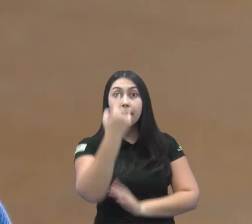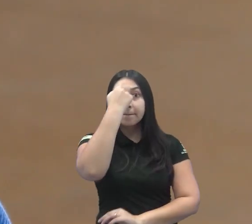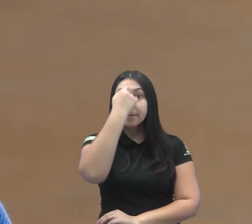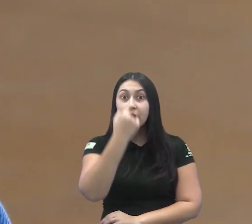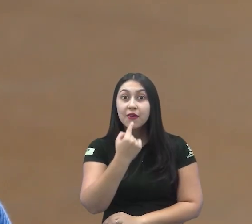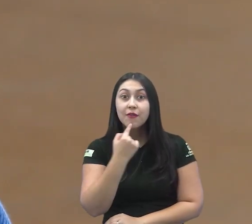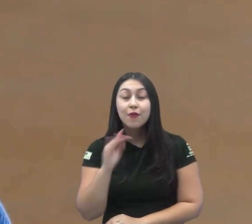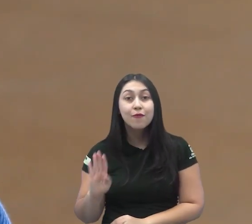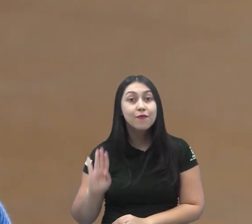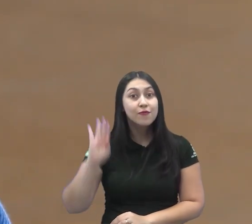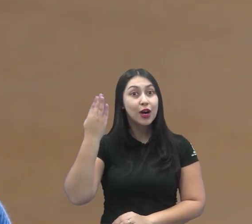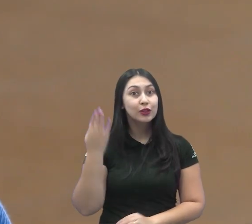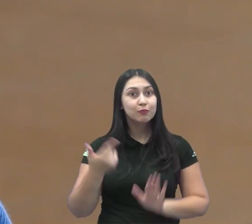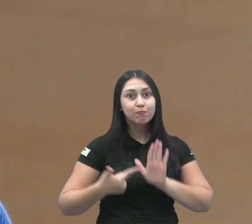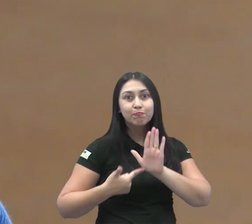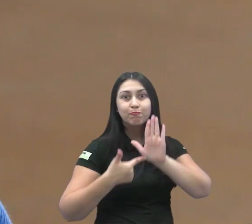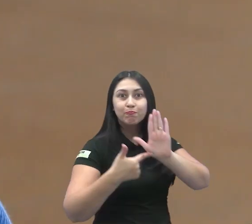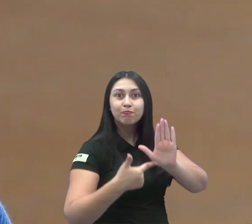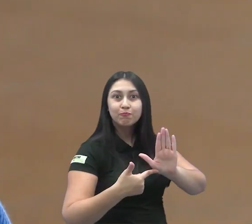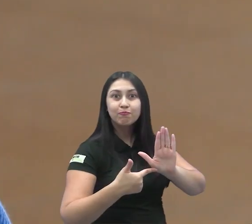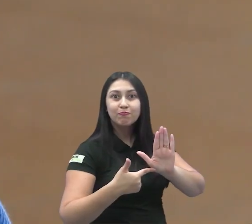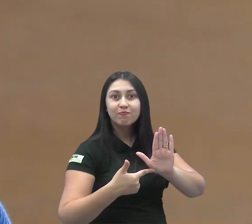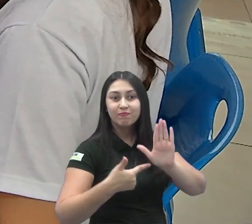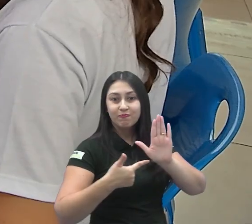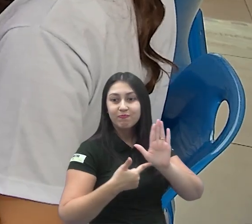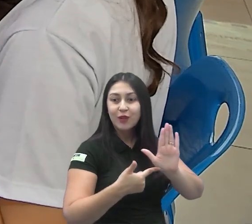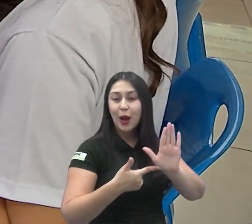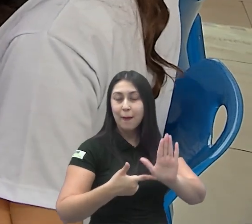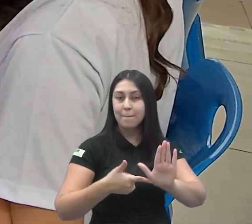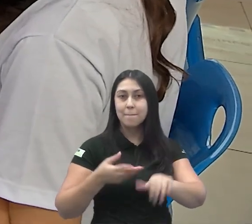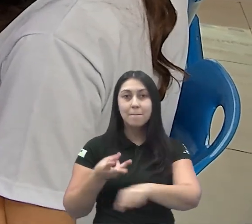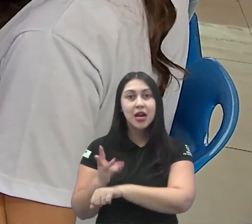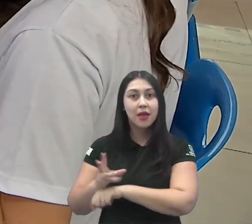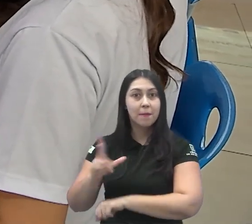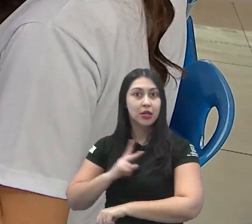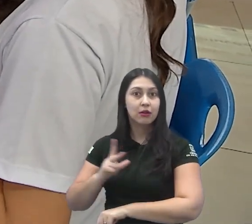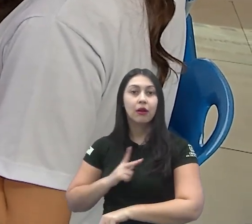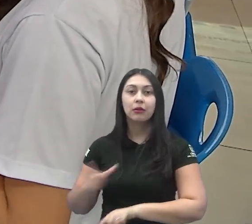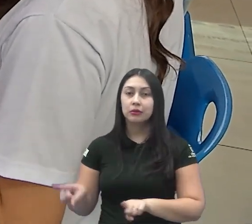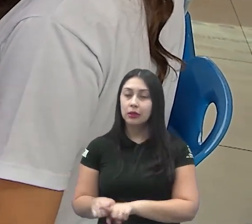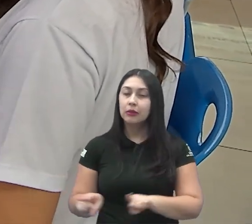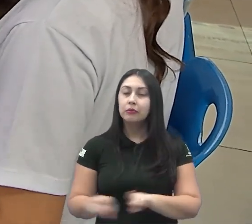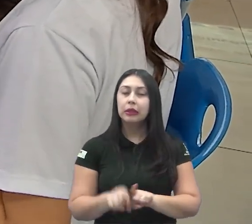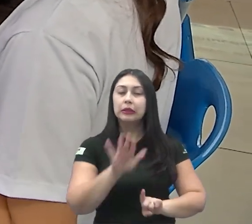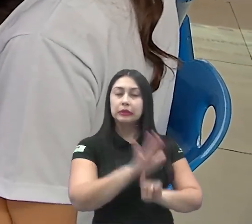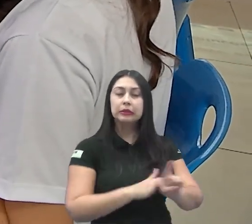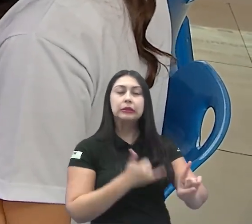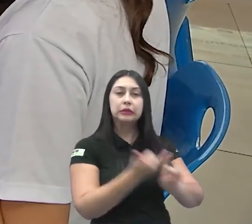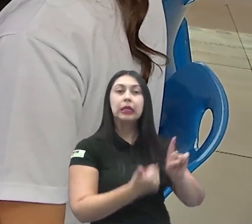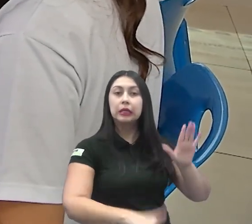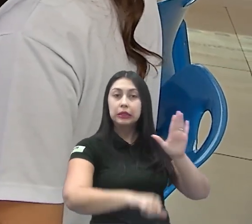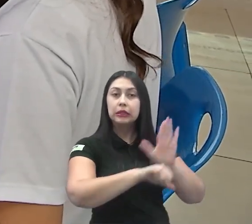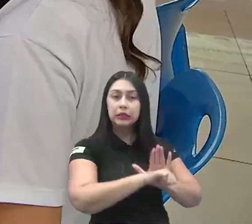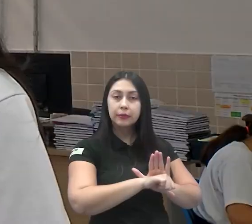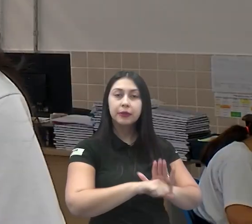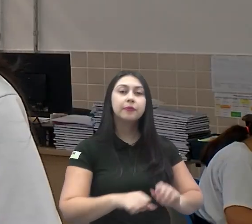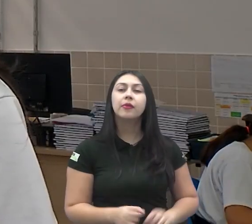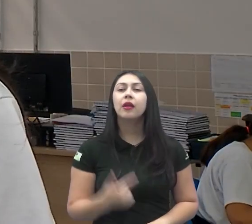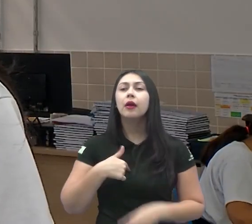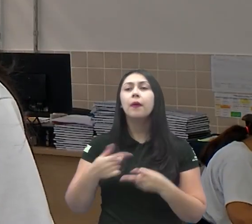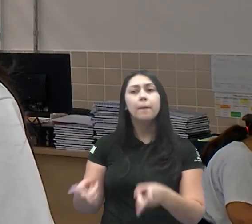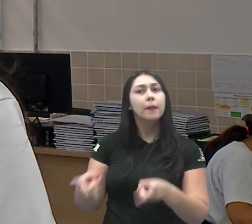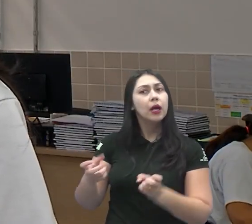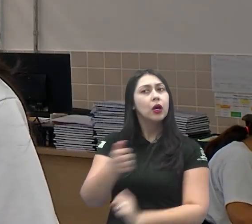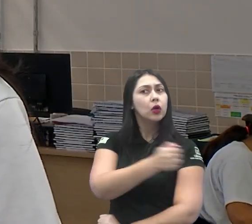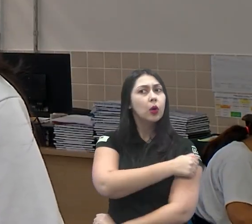perfis falsos ou expor mensagens privadas são atitudes incluídas no cyberbullying, que também é crime. Eu